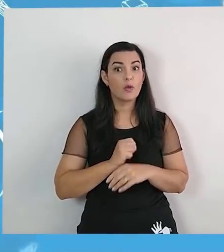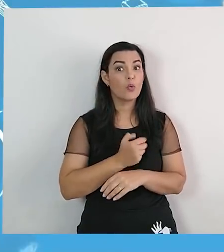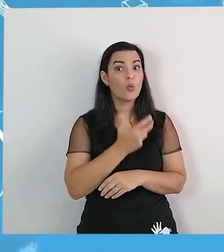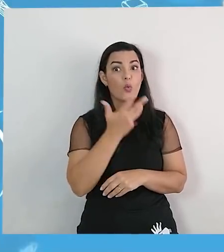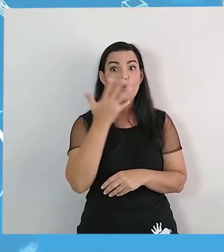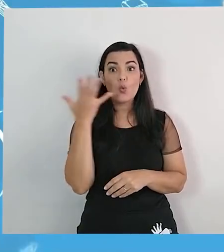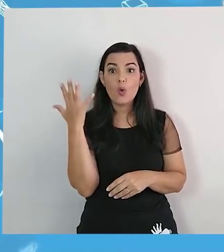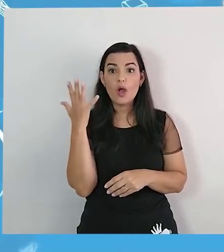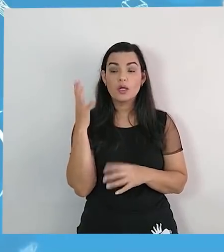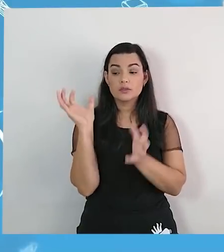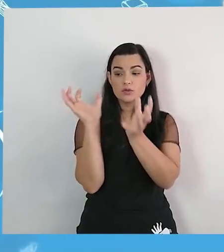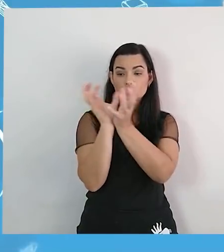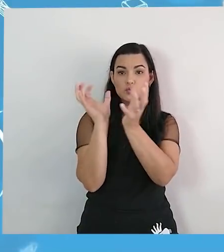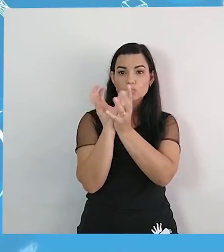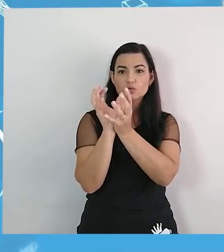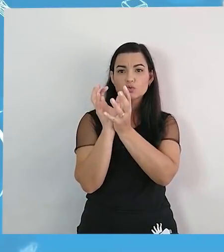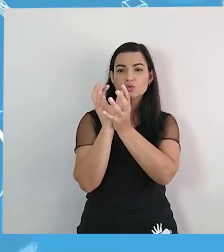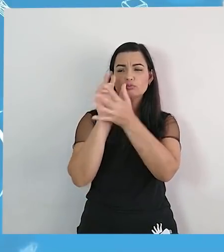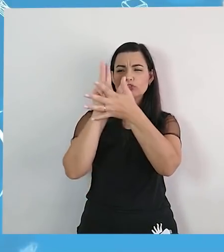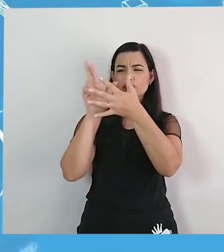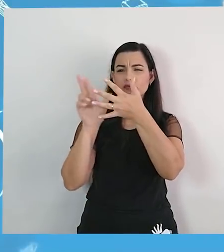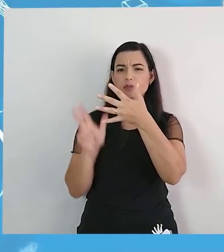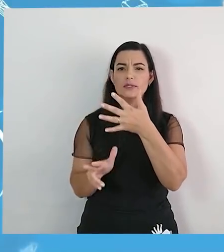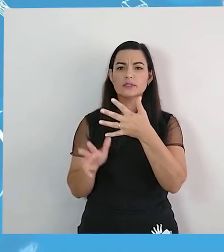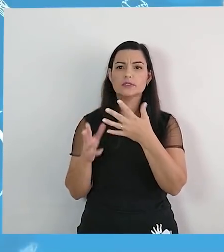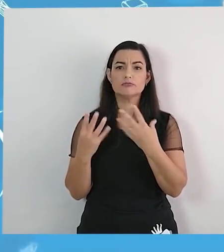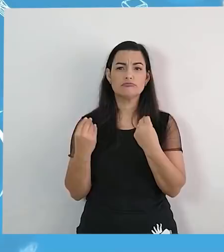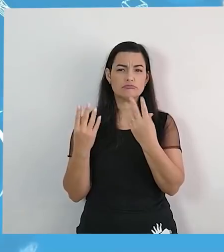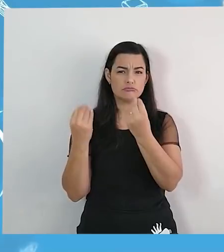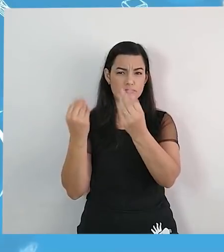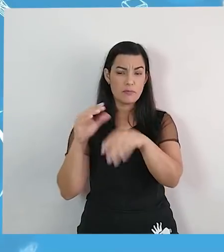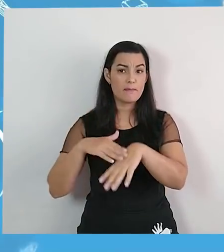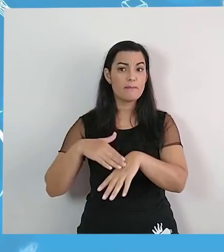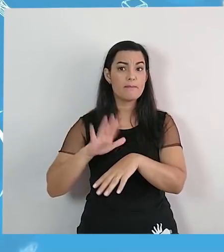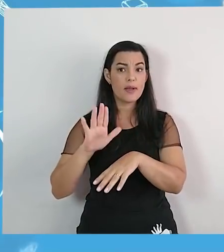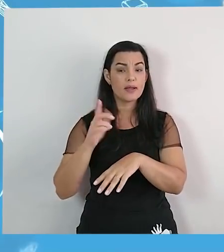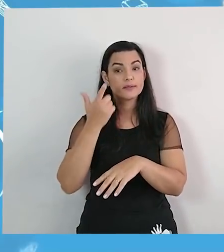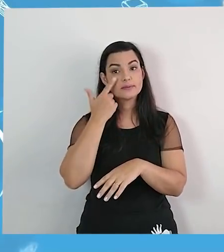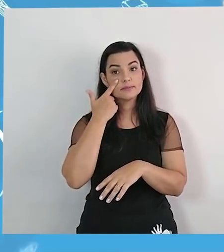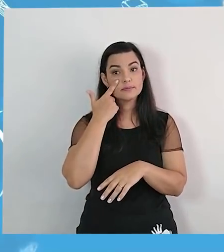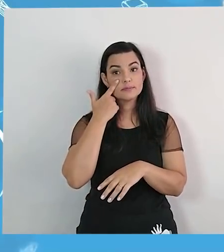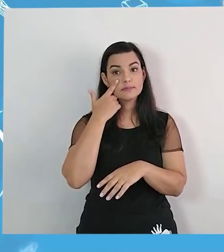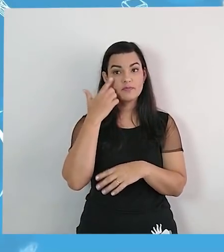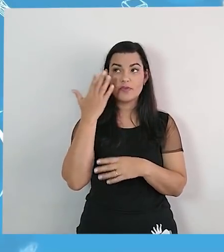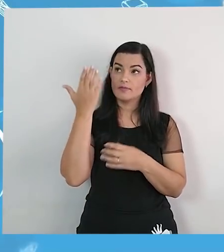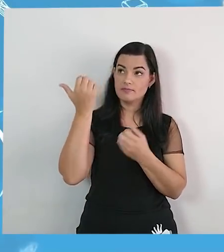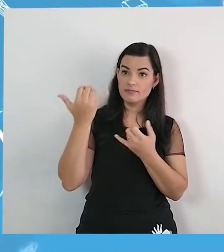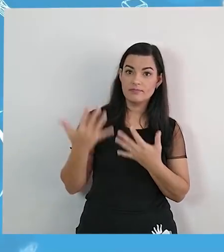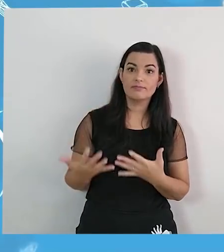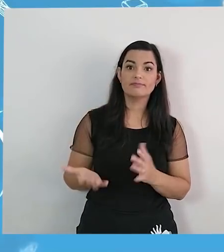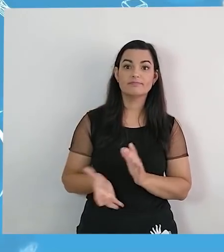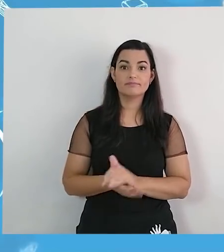espécies estimadas e olha a quantidade de espécies que nós temos descritas.